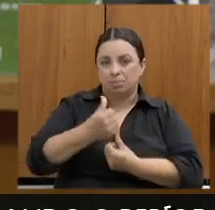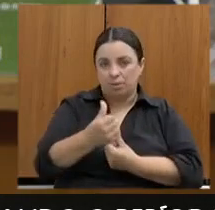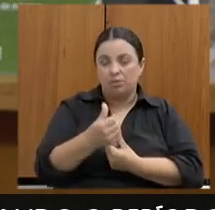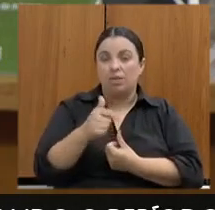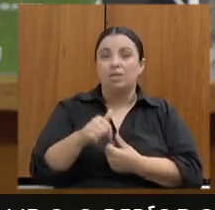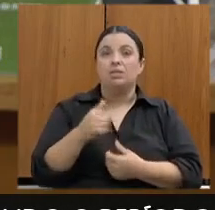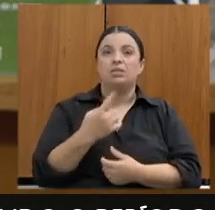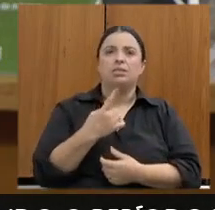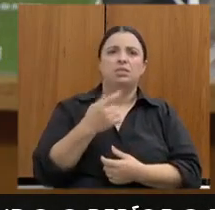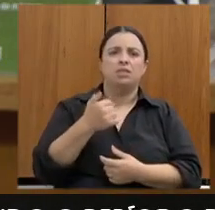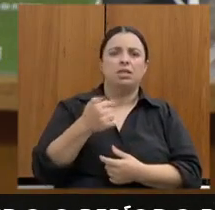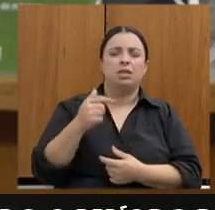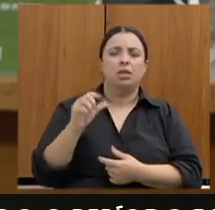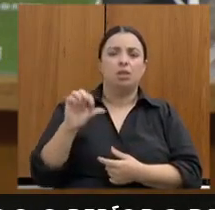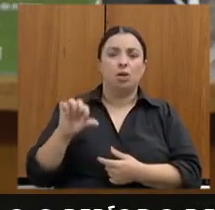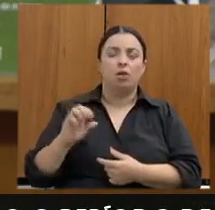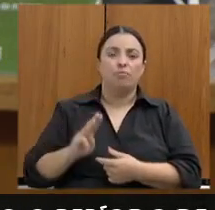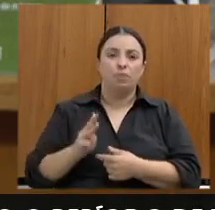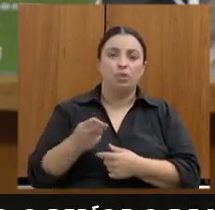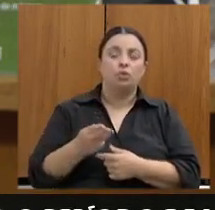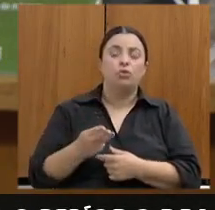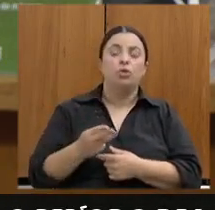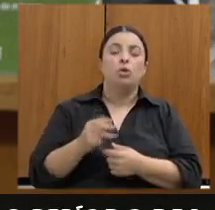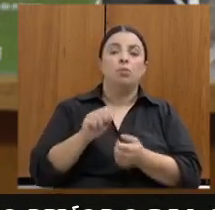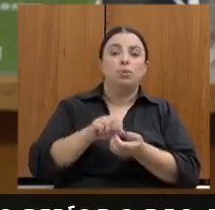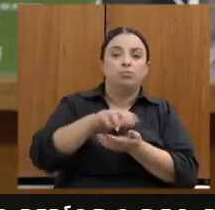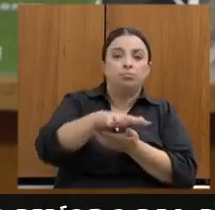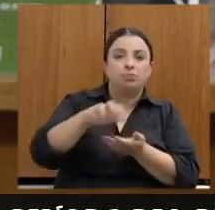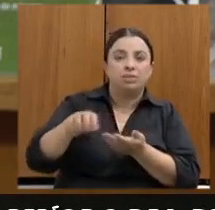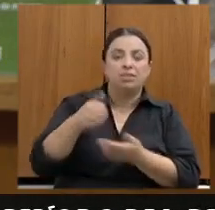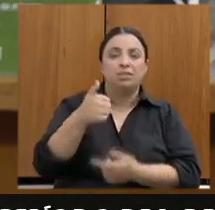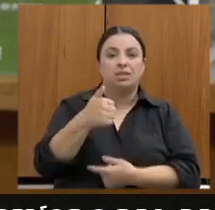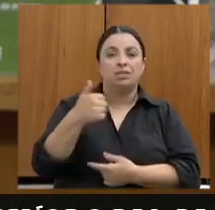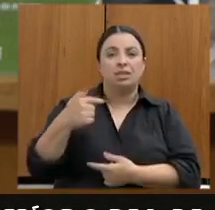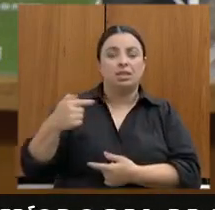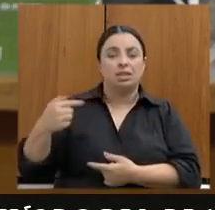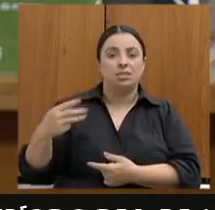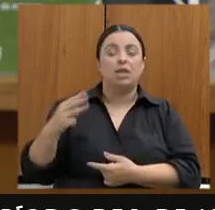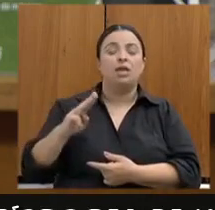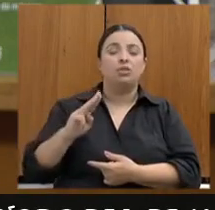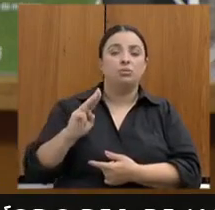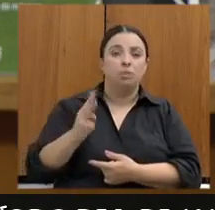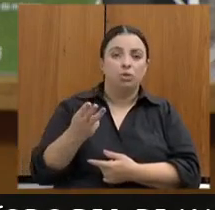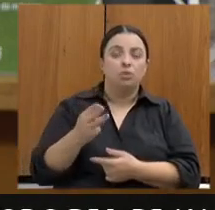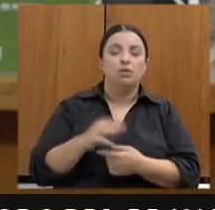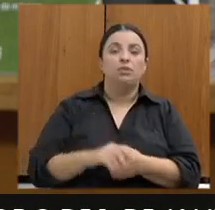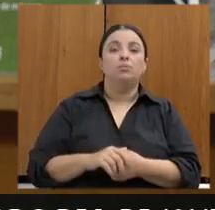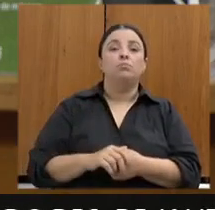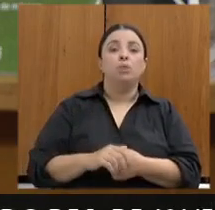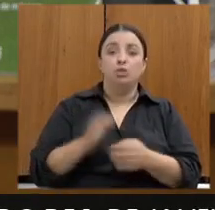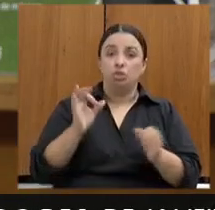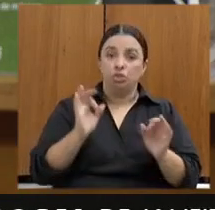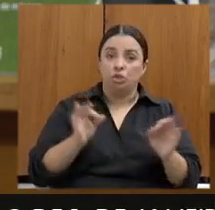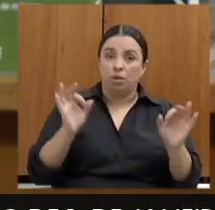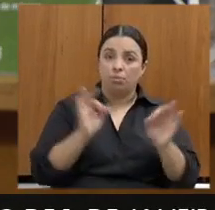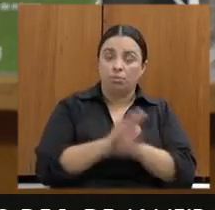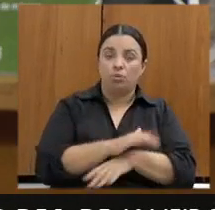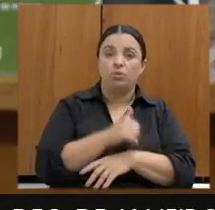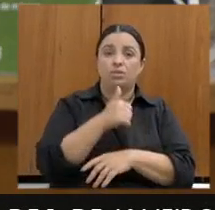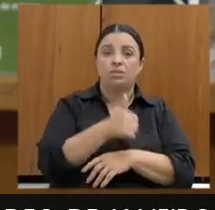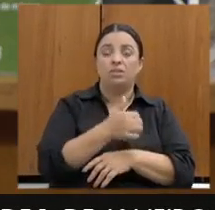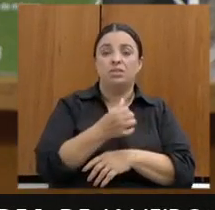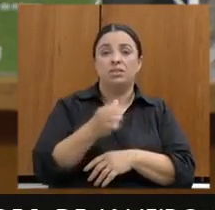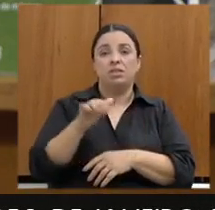total de Centralizado 177 milhões Total executado 159 milhões percentual de